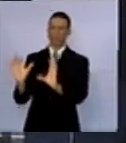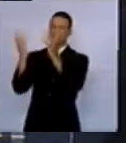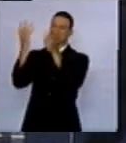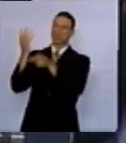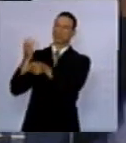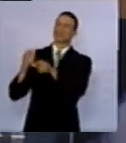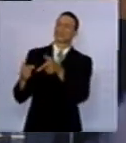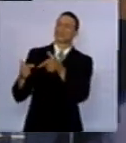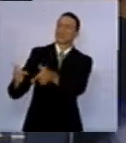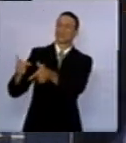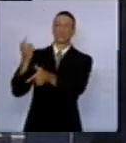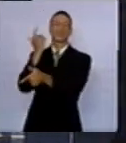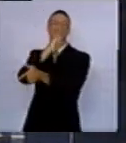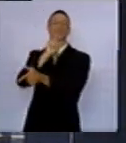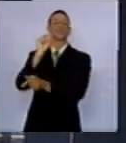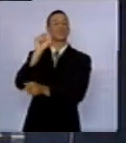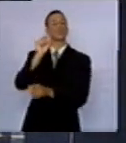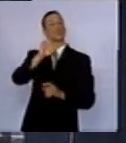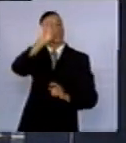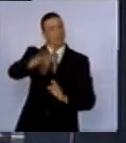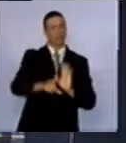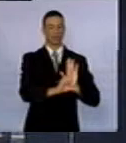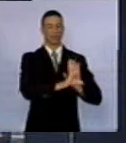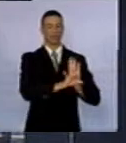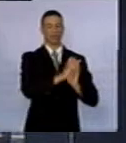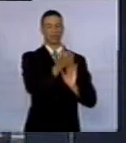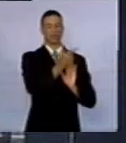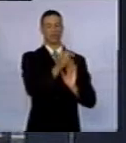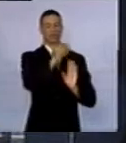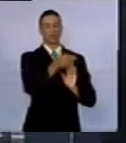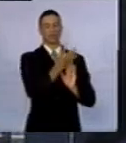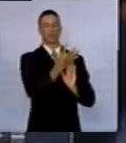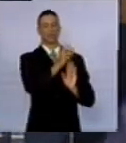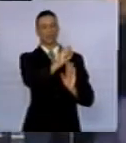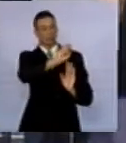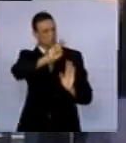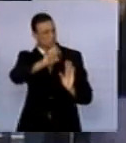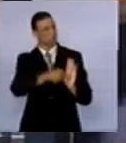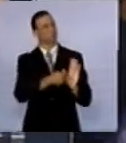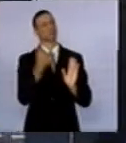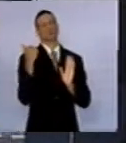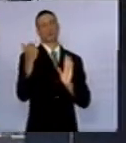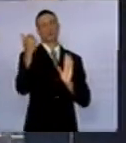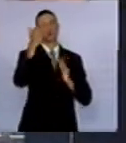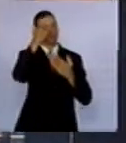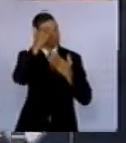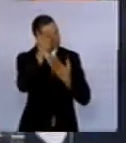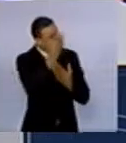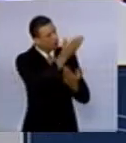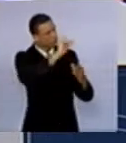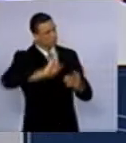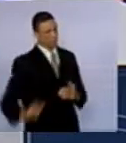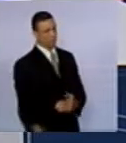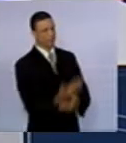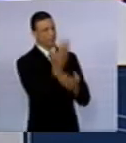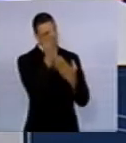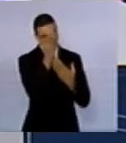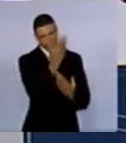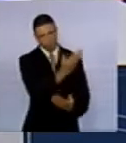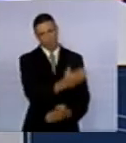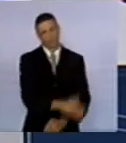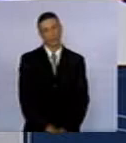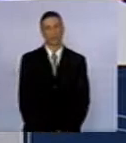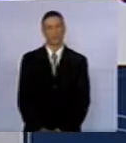se devem, em grande medida, à Lei 12.485. Agradeço novamente a oportunidade. Obrigado.